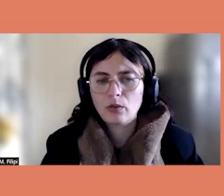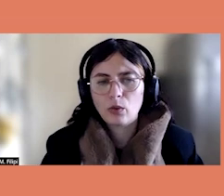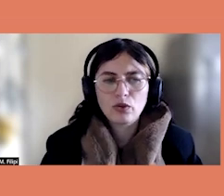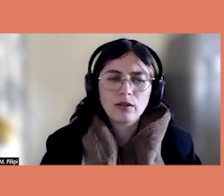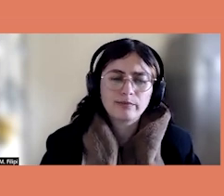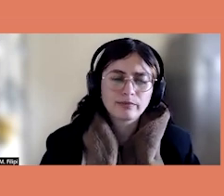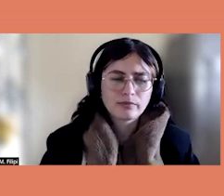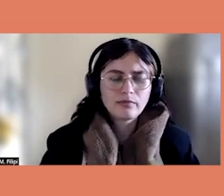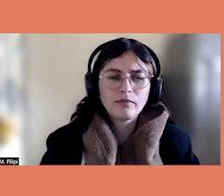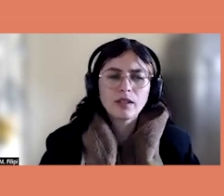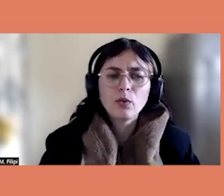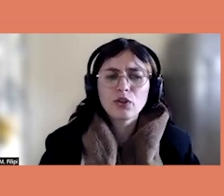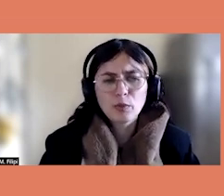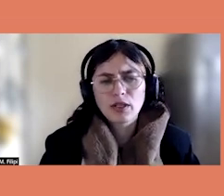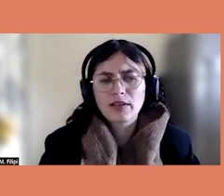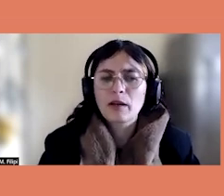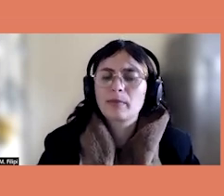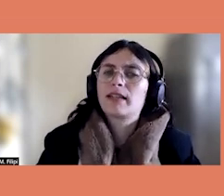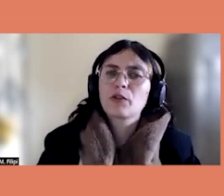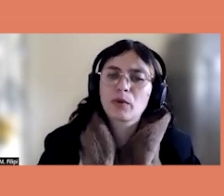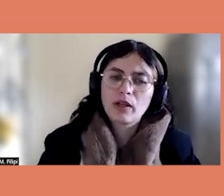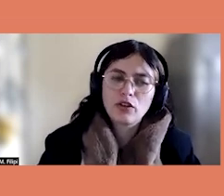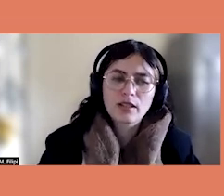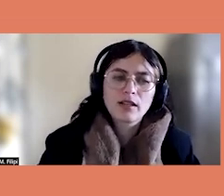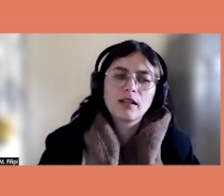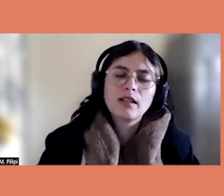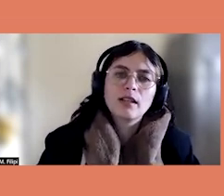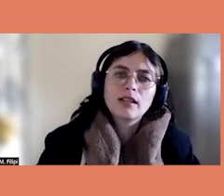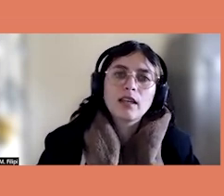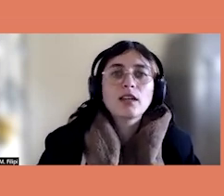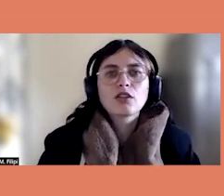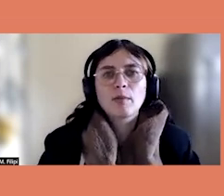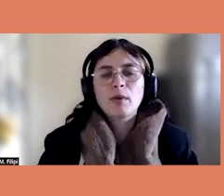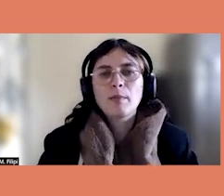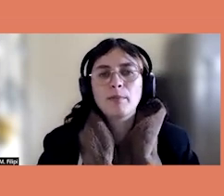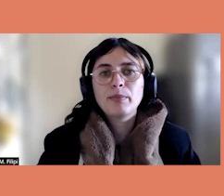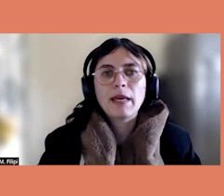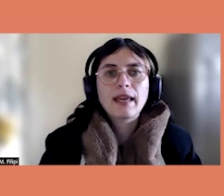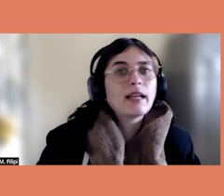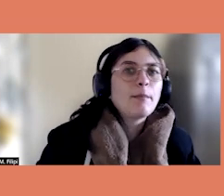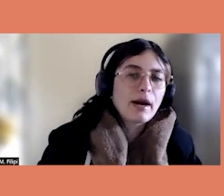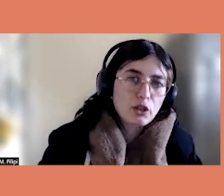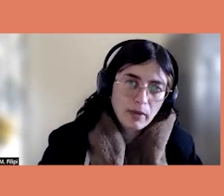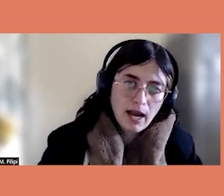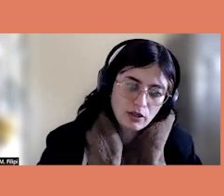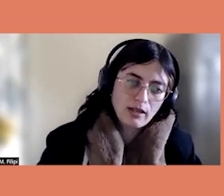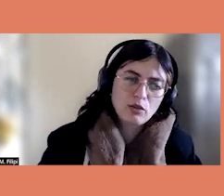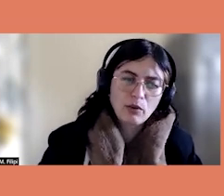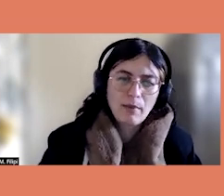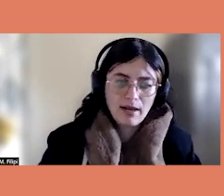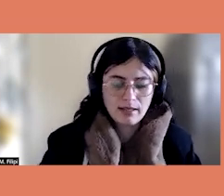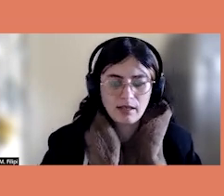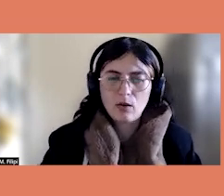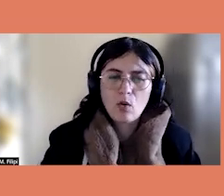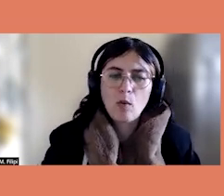de download, os tipos de dados interpretados pelo QGIS. E a gente vai para uma pequena parte prática, né, de mão